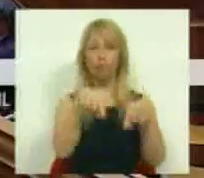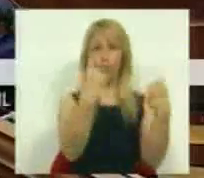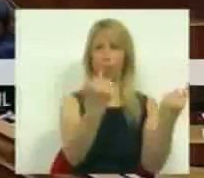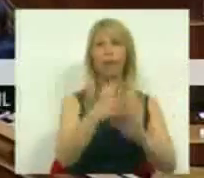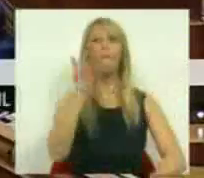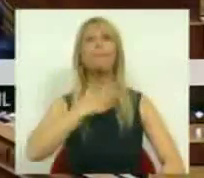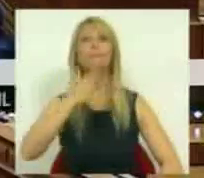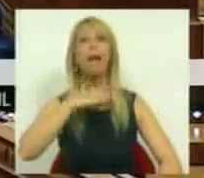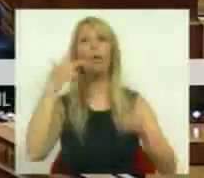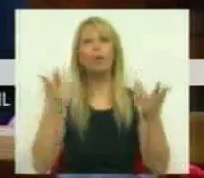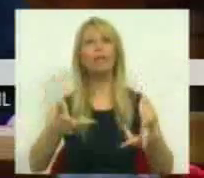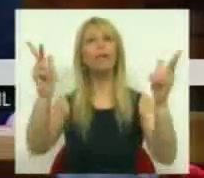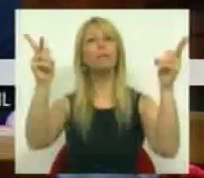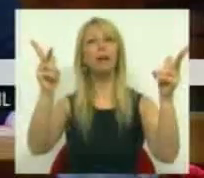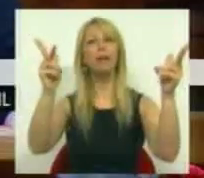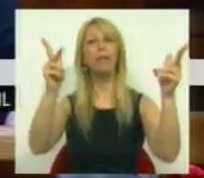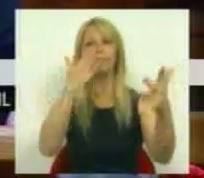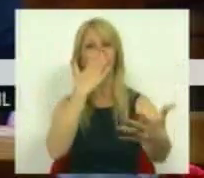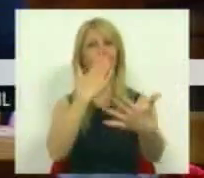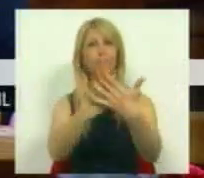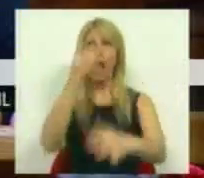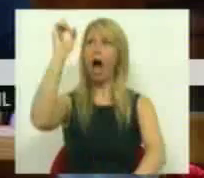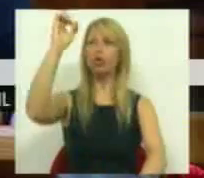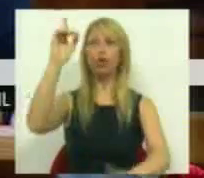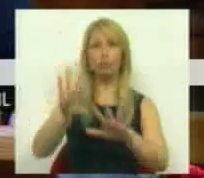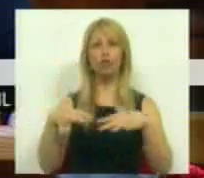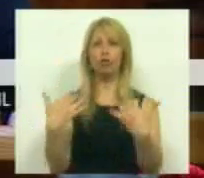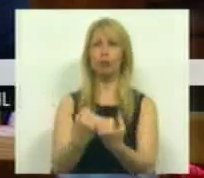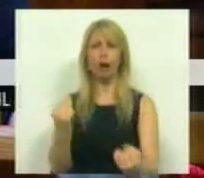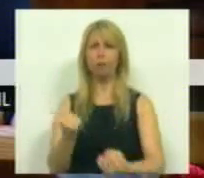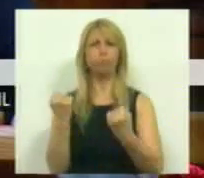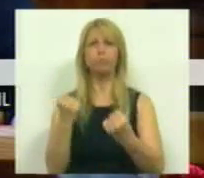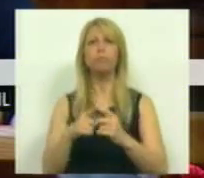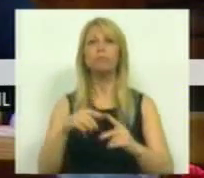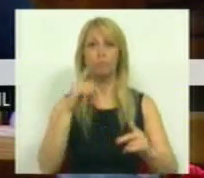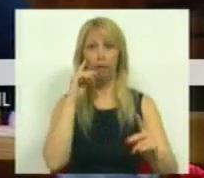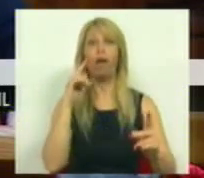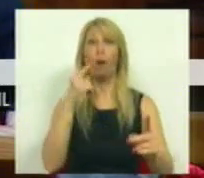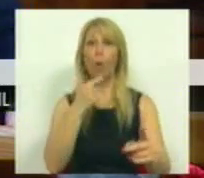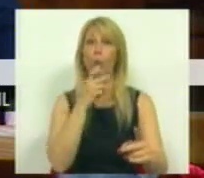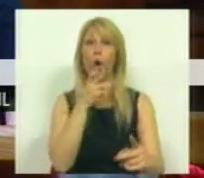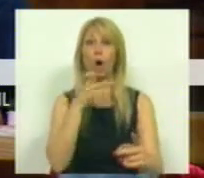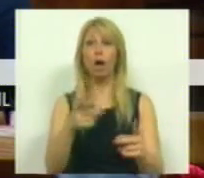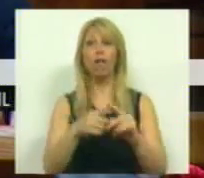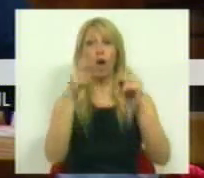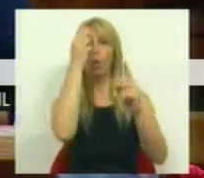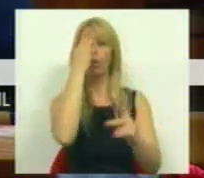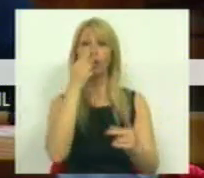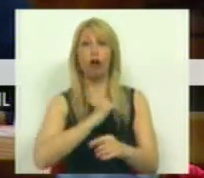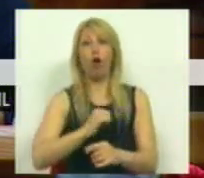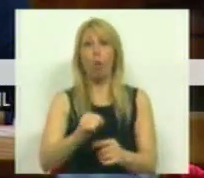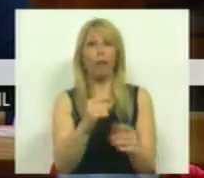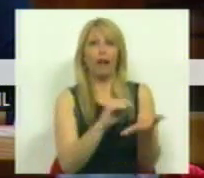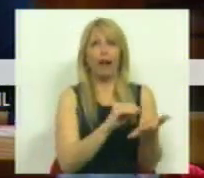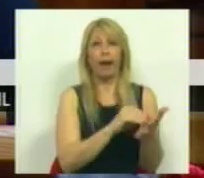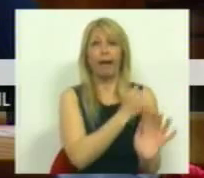o branco da liberdade, que enfrenta o autoritarismo social e violento do castelo contra as choupanas, dos privilégios